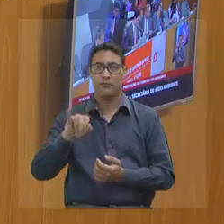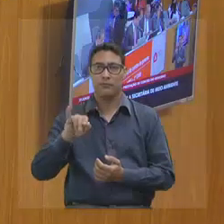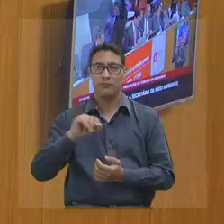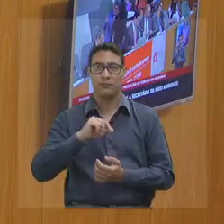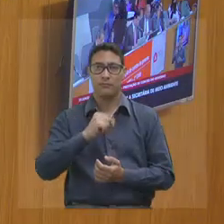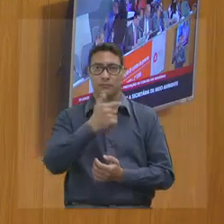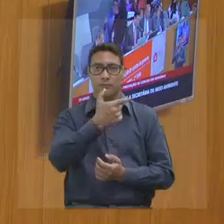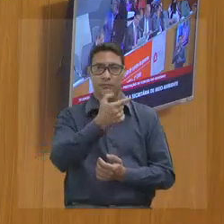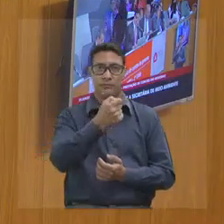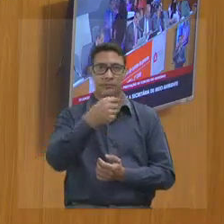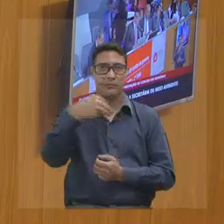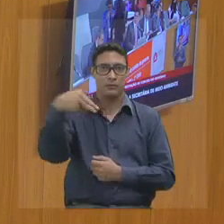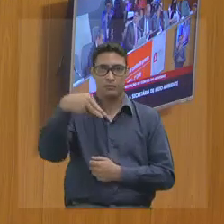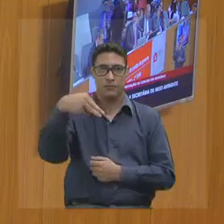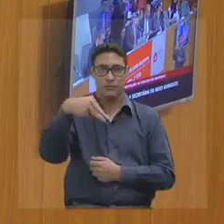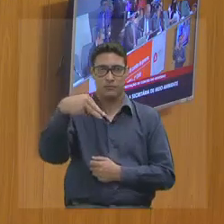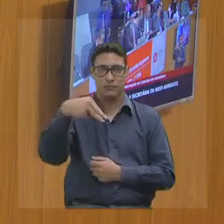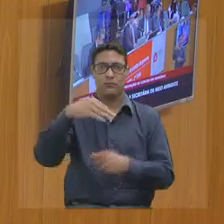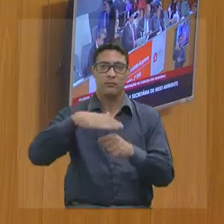sua exposição